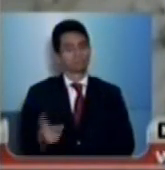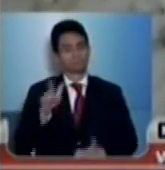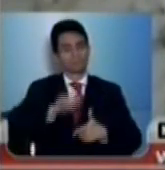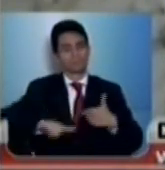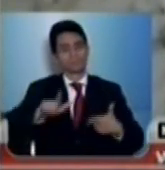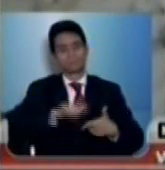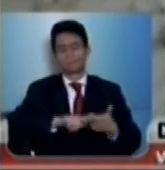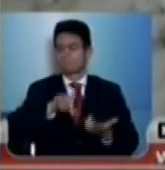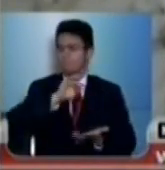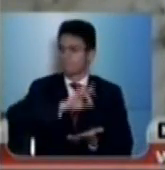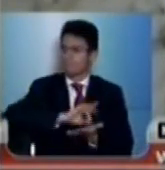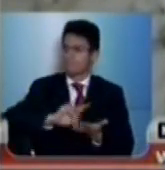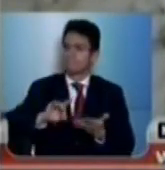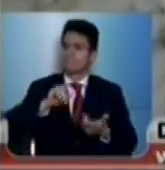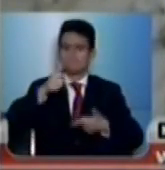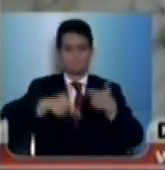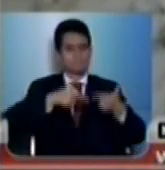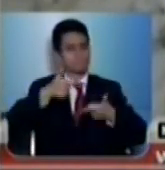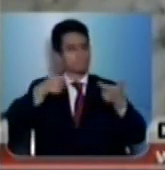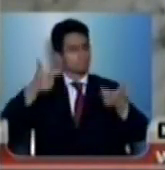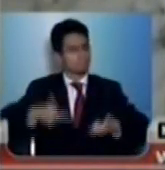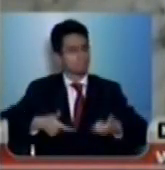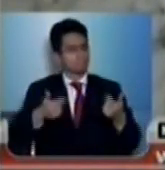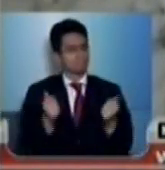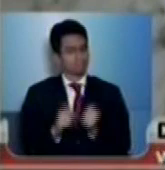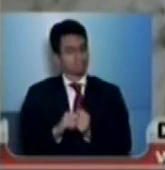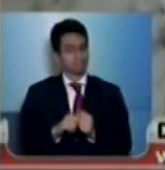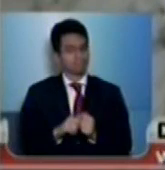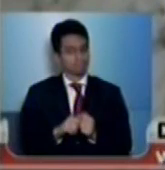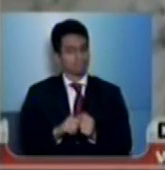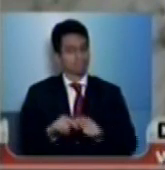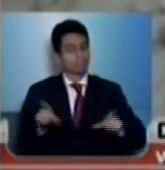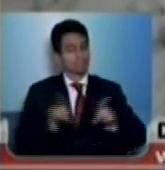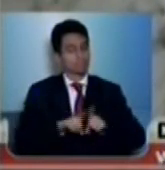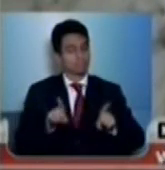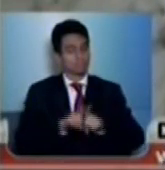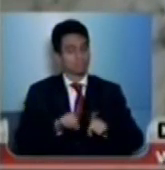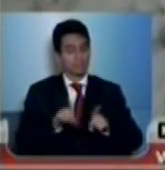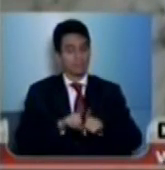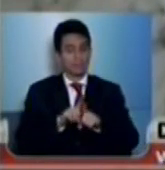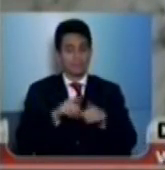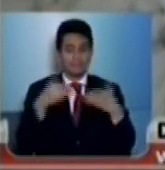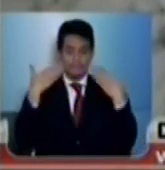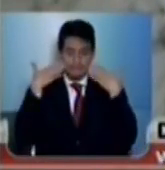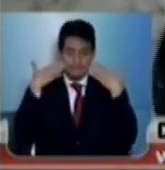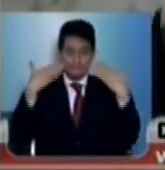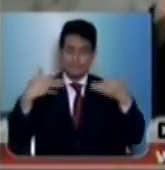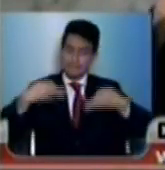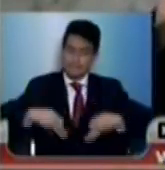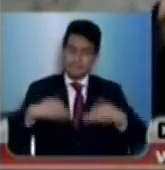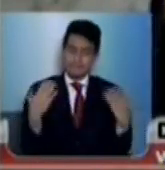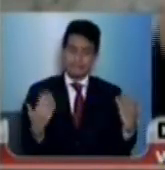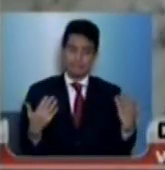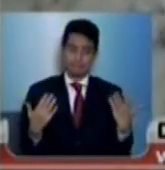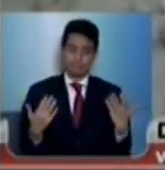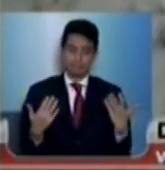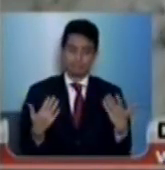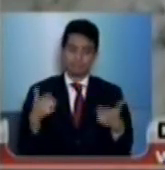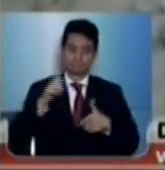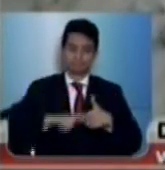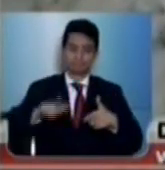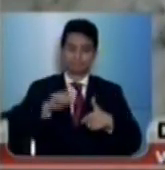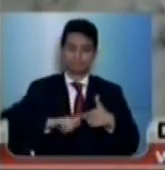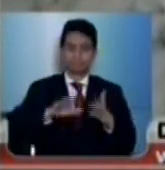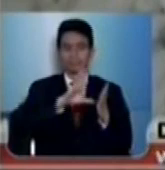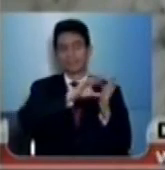péssimas condições de trabalho e também expostos às ameaças né dos eh da